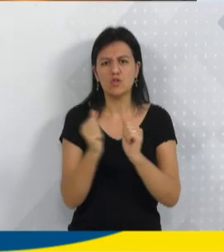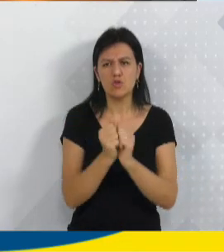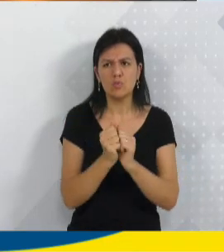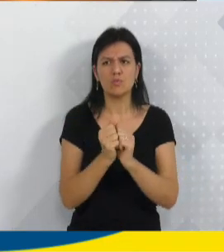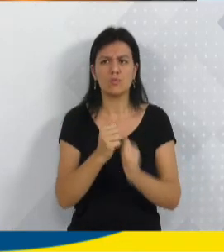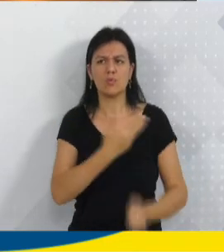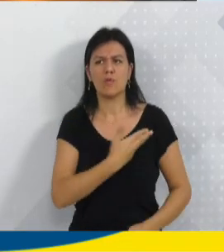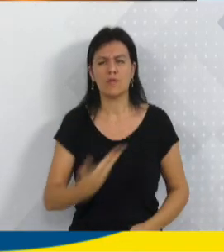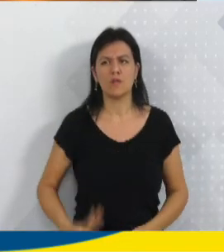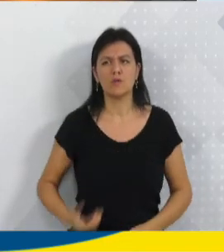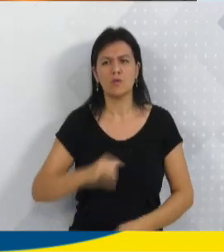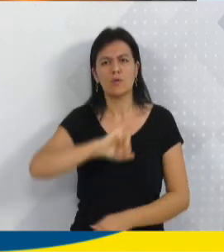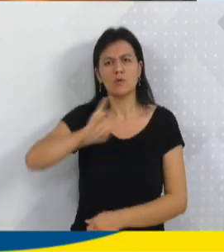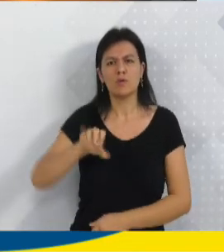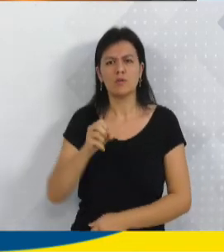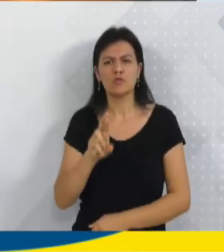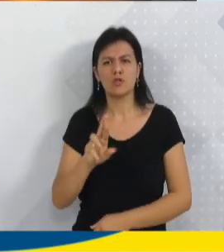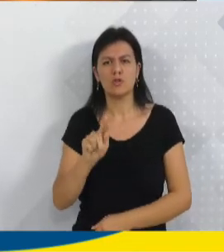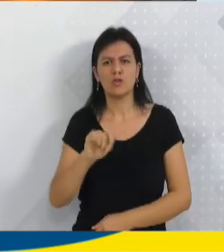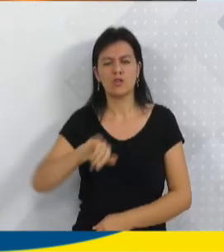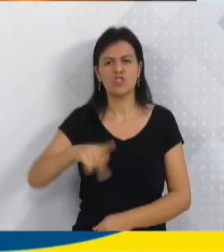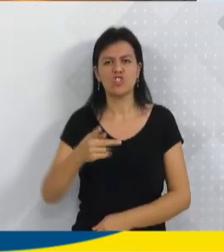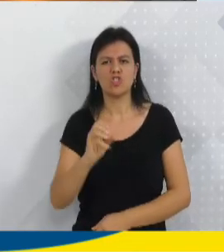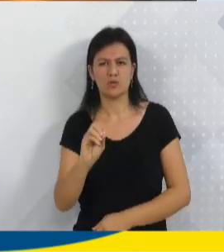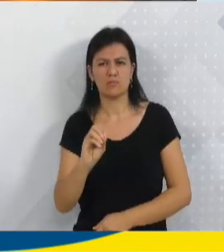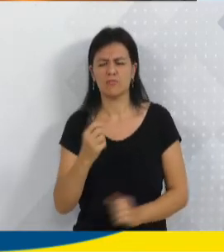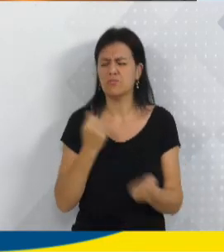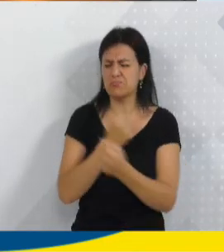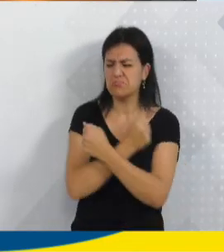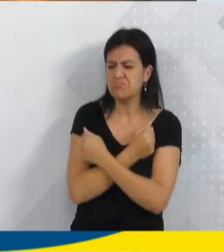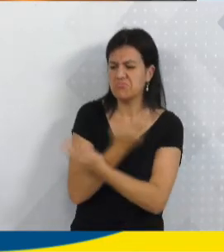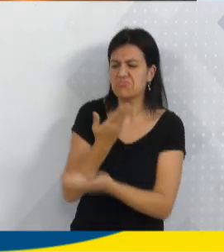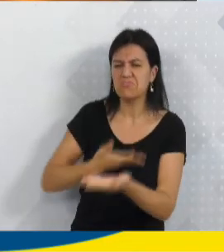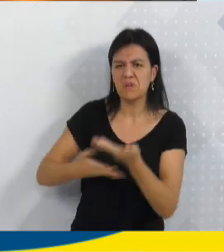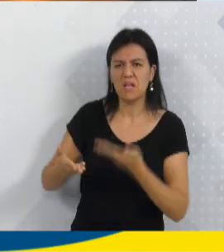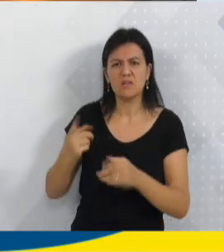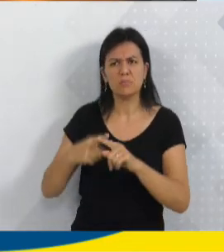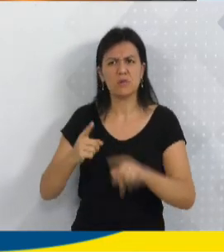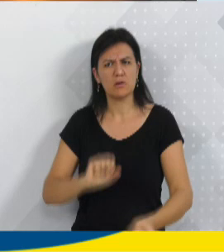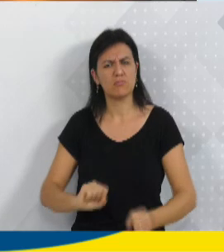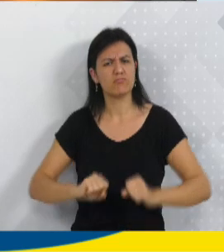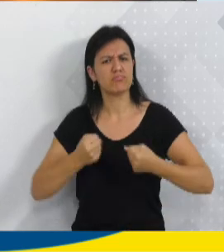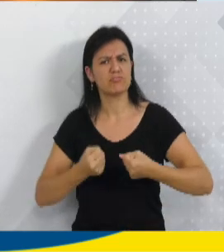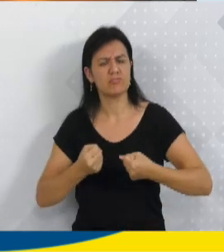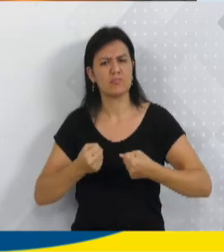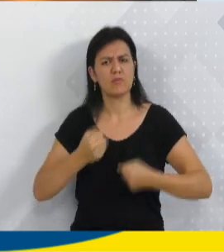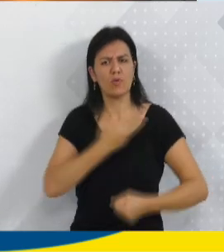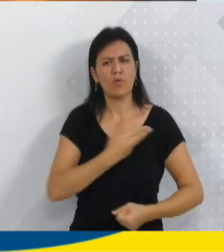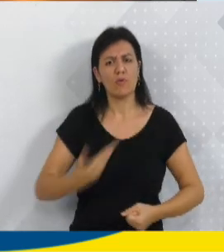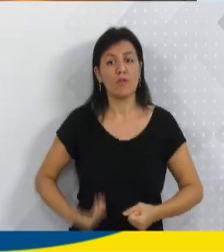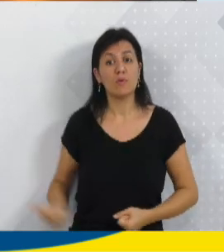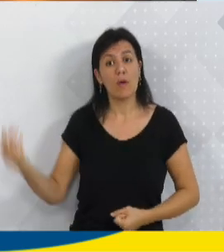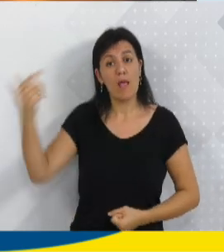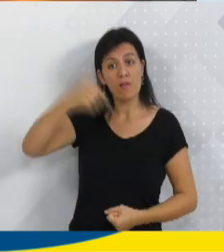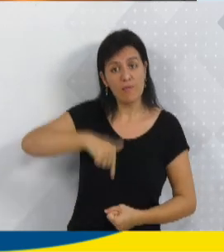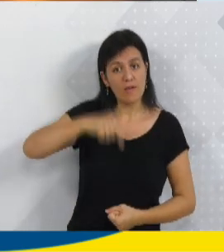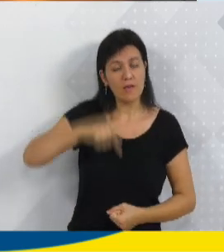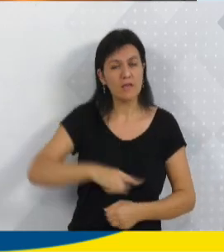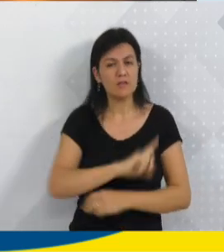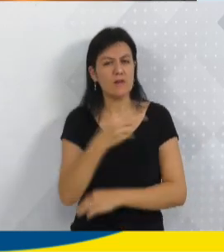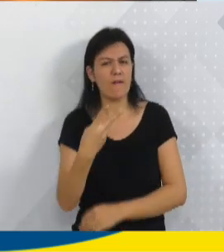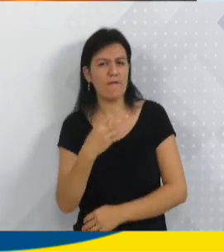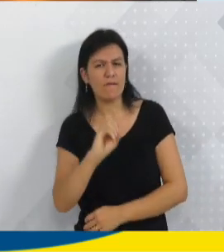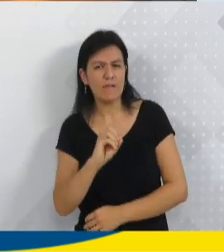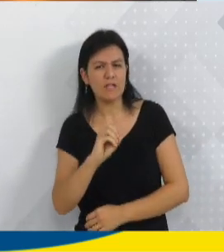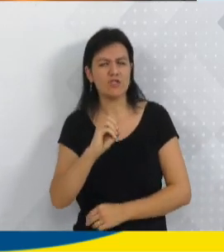Governador Jorginho Melo tive uma oportunidade dar abraço no Governador tem defendido reiteradamente o governo ele vem para cá dia 20 21 de julho anunciar boas coisas para nossa